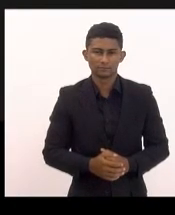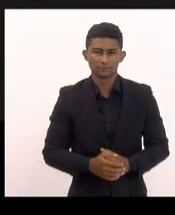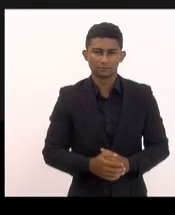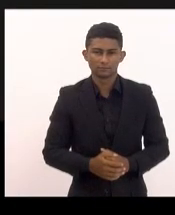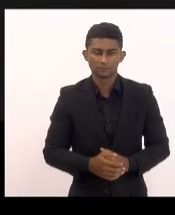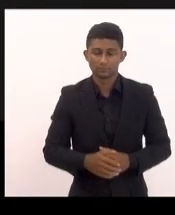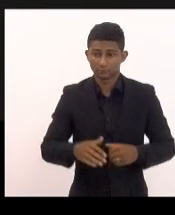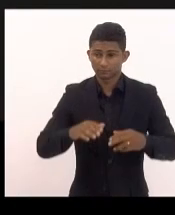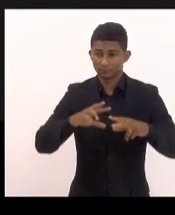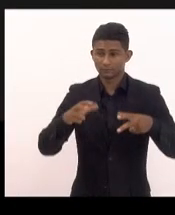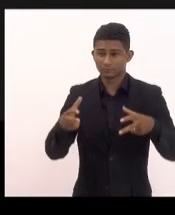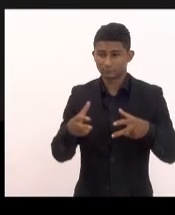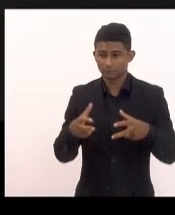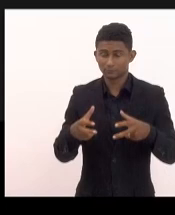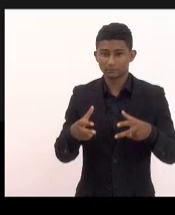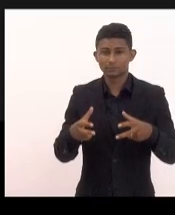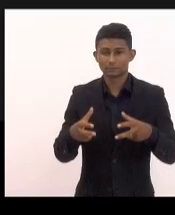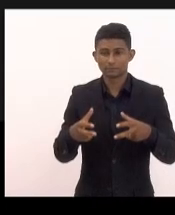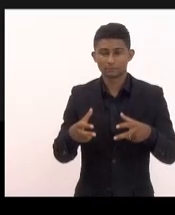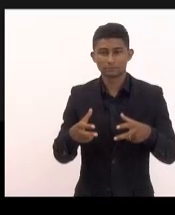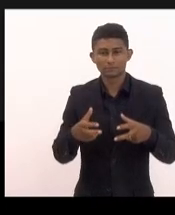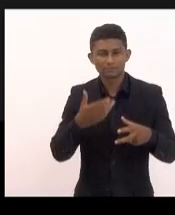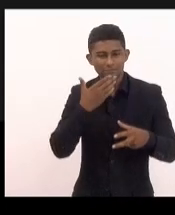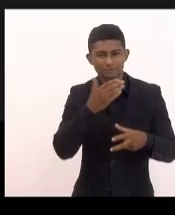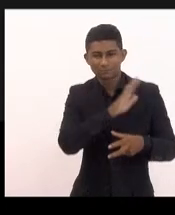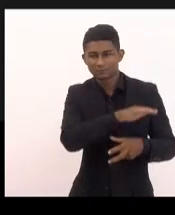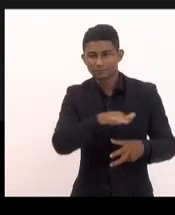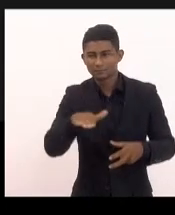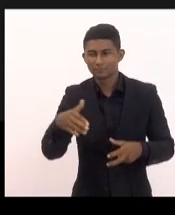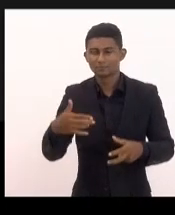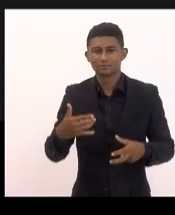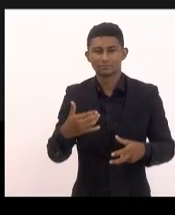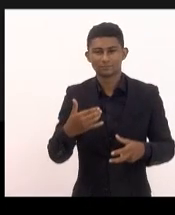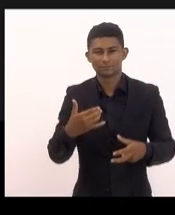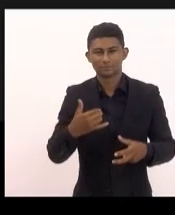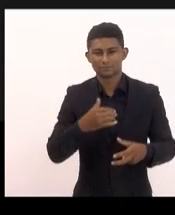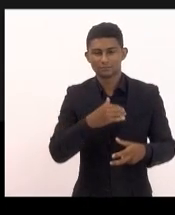Pela Comissão de Assuntos da Criança e do Idoso, deputada Rosane Félix.